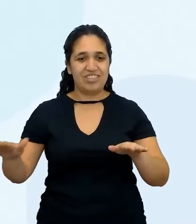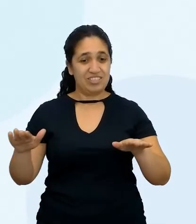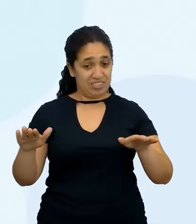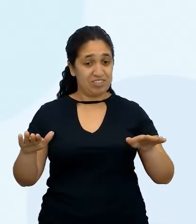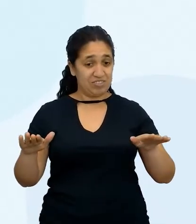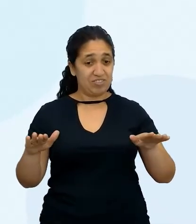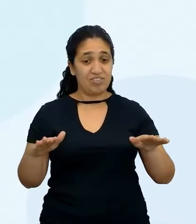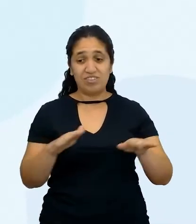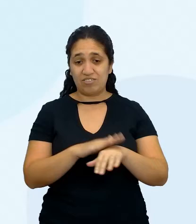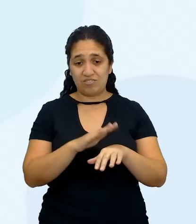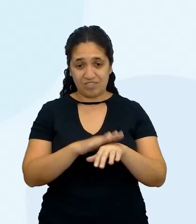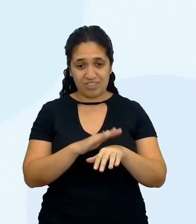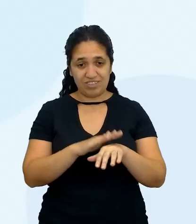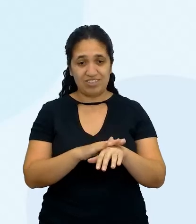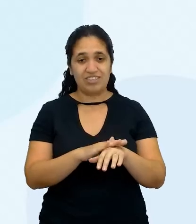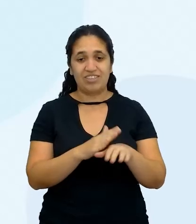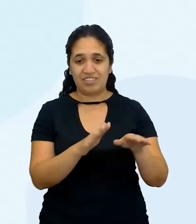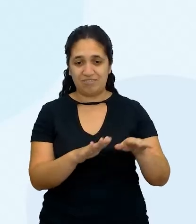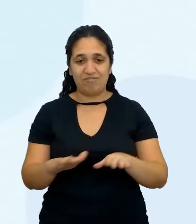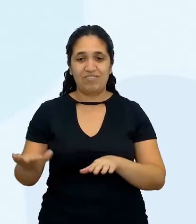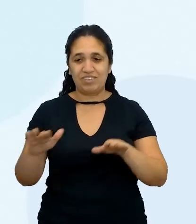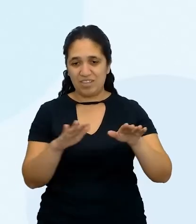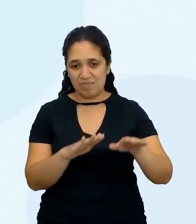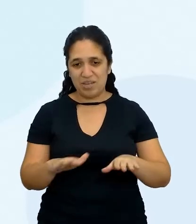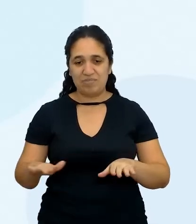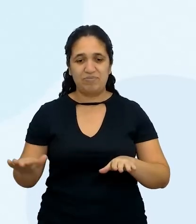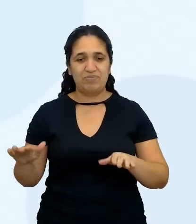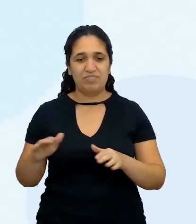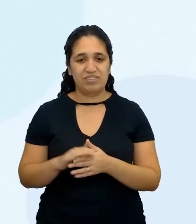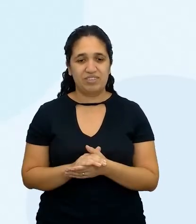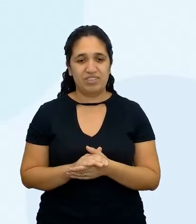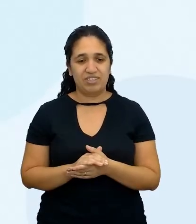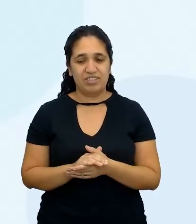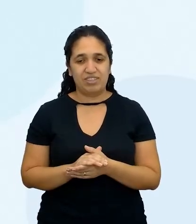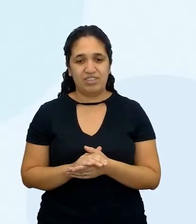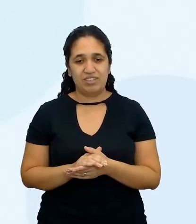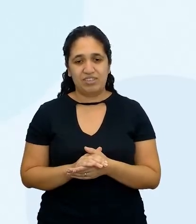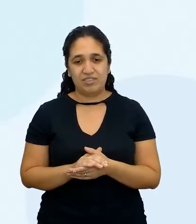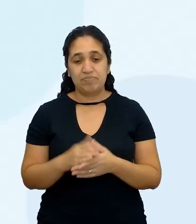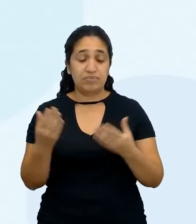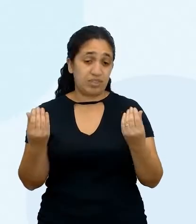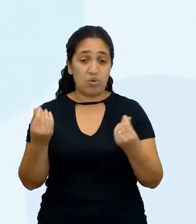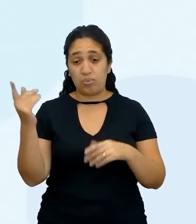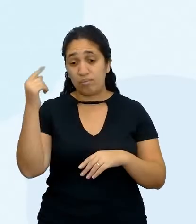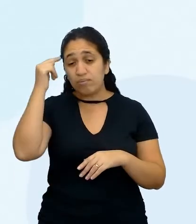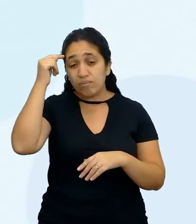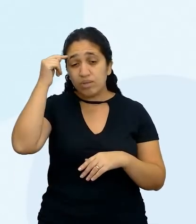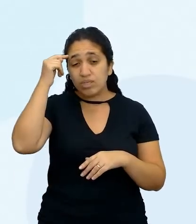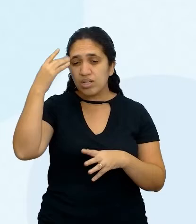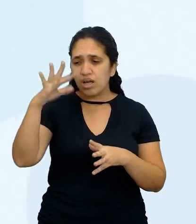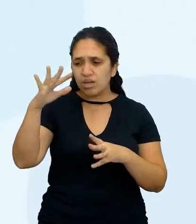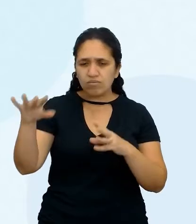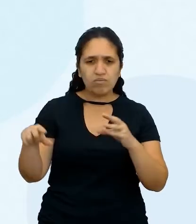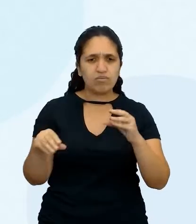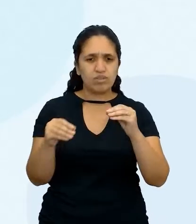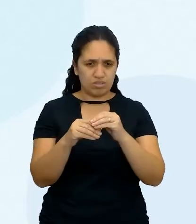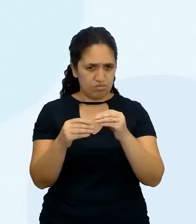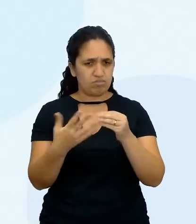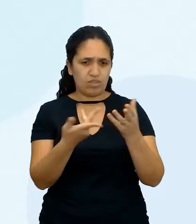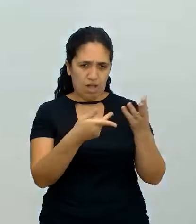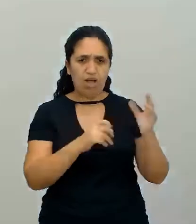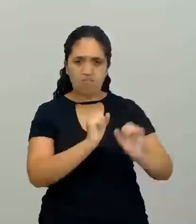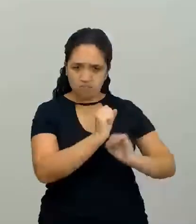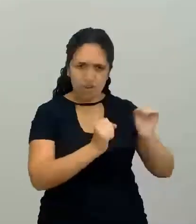produtiva, sei lá, enfim, de carne, né, então é uma ideia que foi incorporada à fábrica, mas é uma